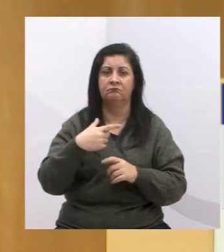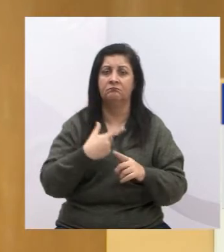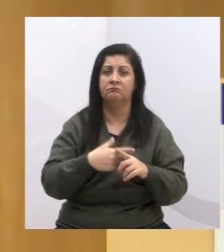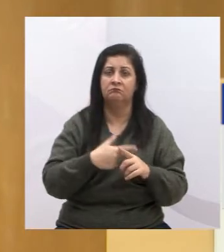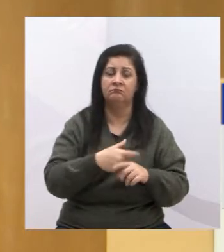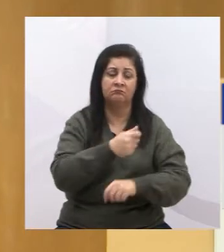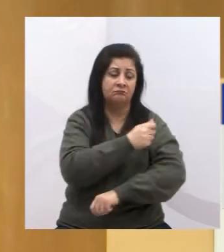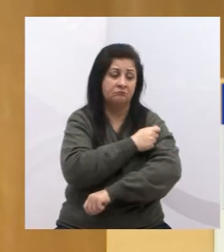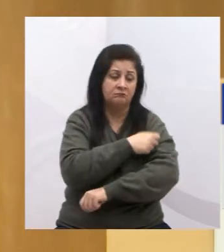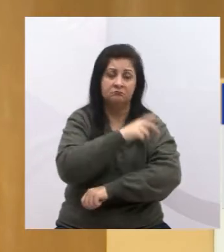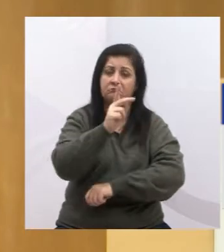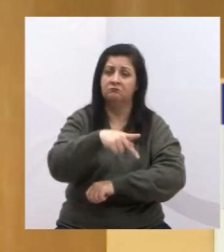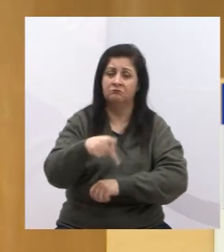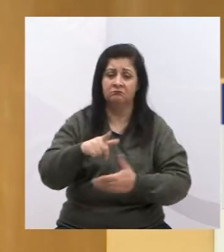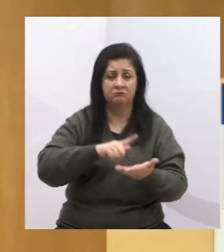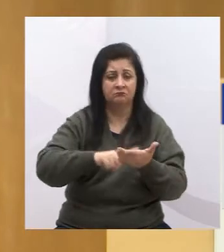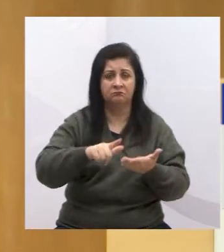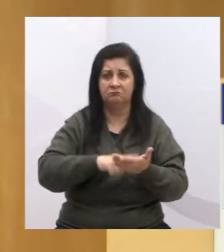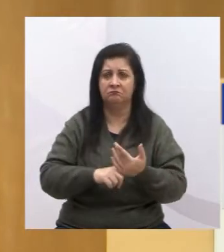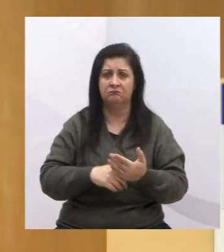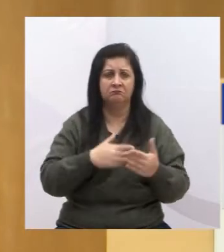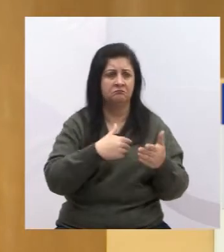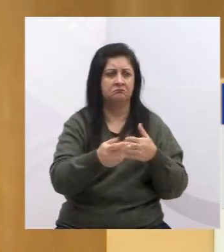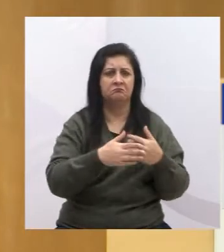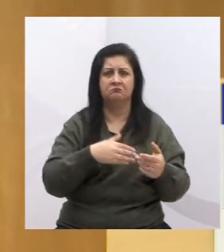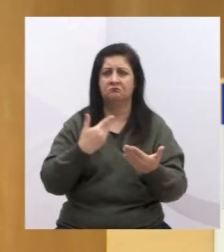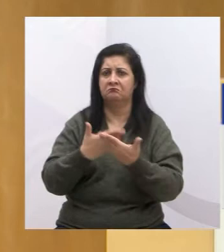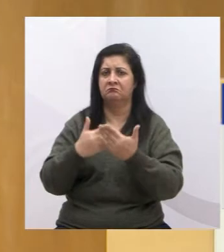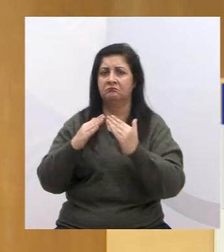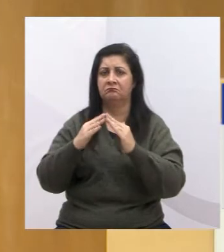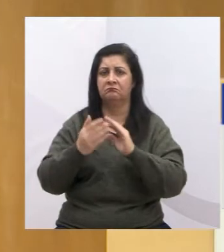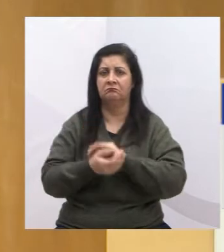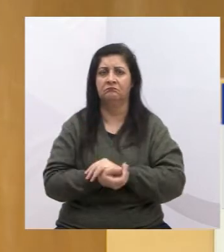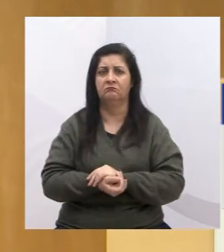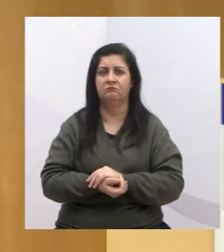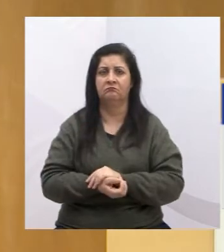professores fazem toda a limpeza, em qualquer escola.